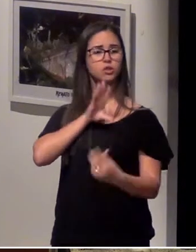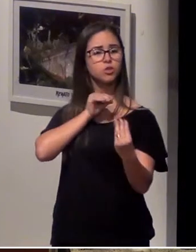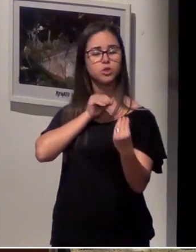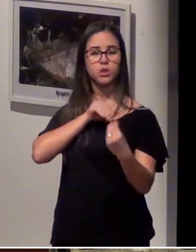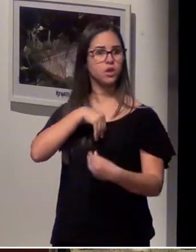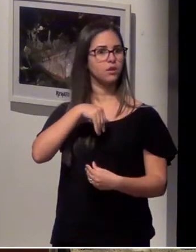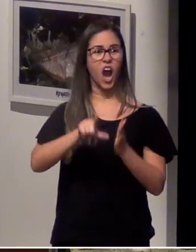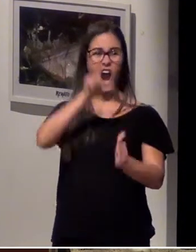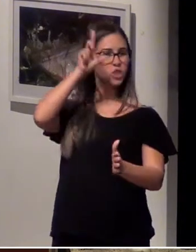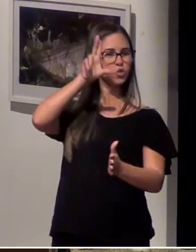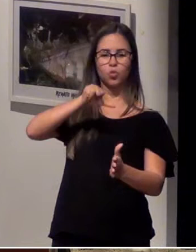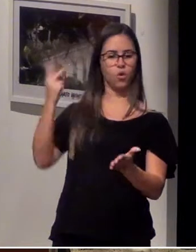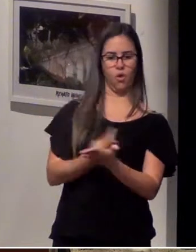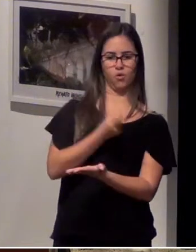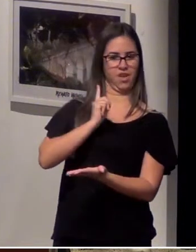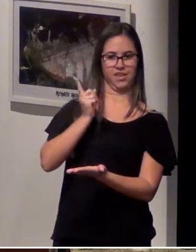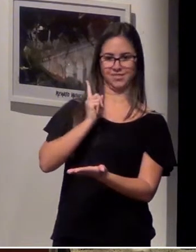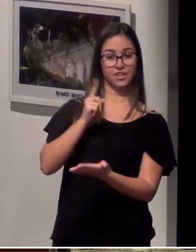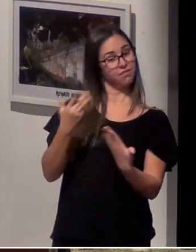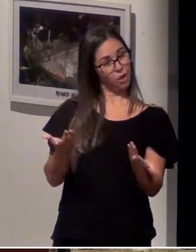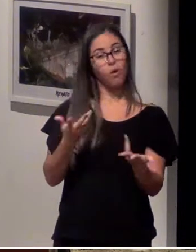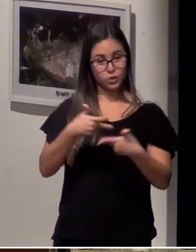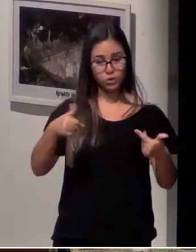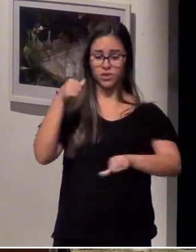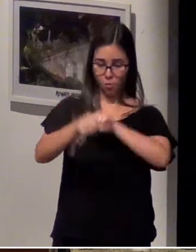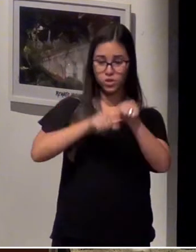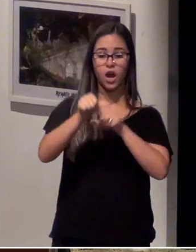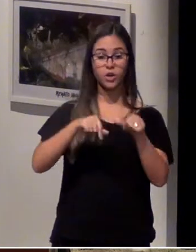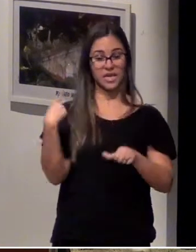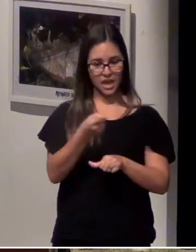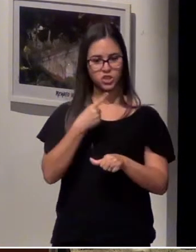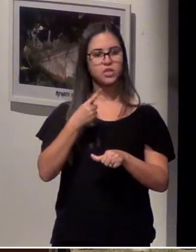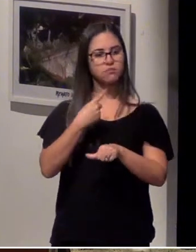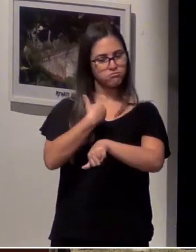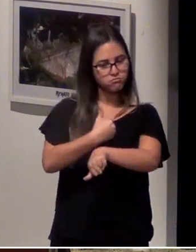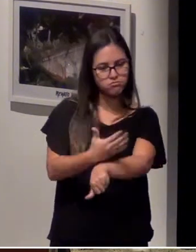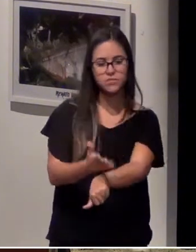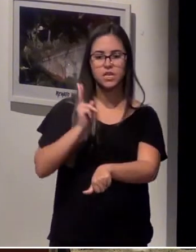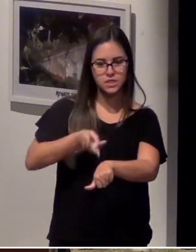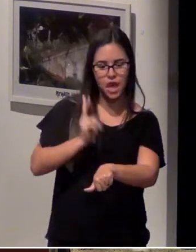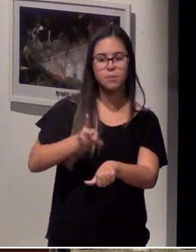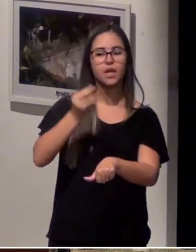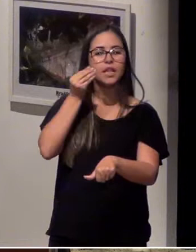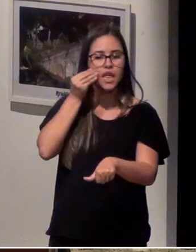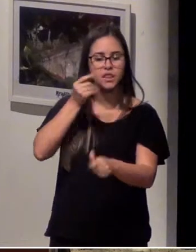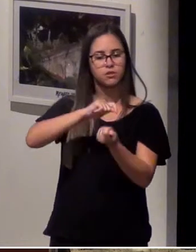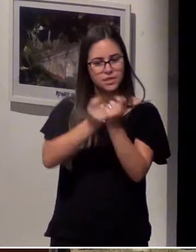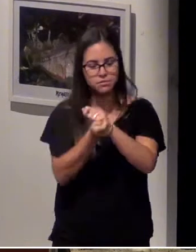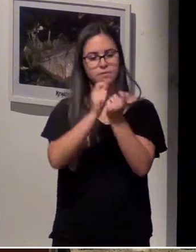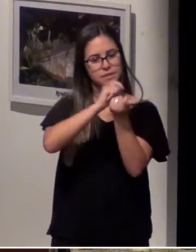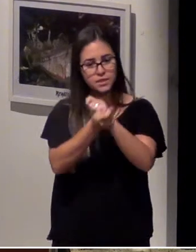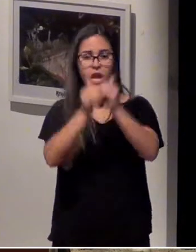que nunca tinha acontecido antes. Então, as coisas vão mudando e a gente está o tempo todo tentando se adaptar